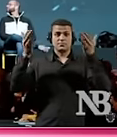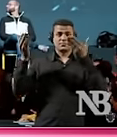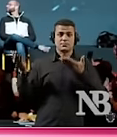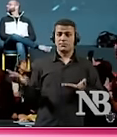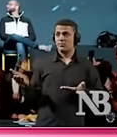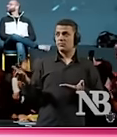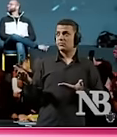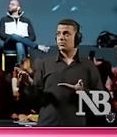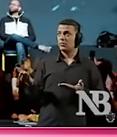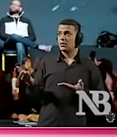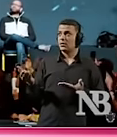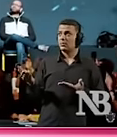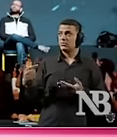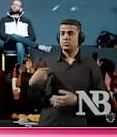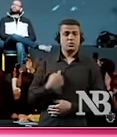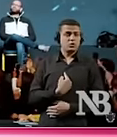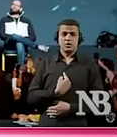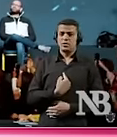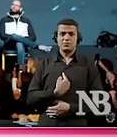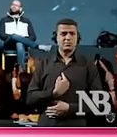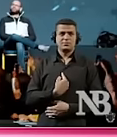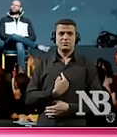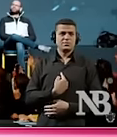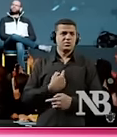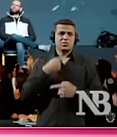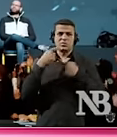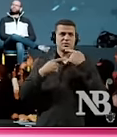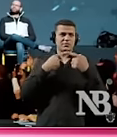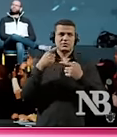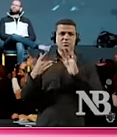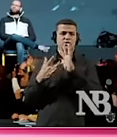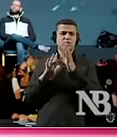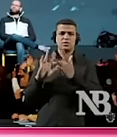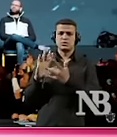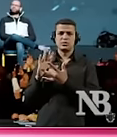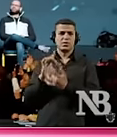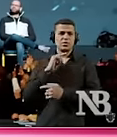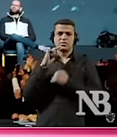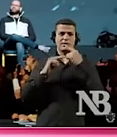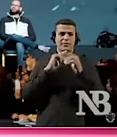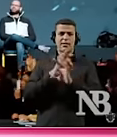nós absolutamente não seríamos ninguém.